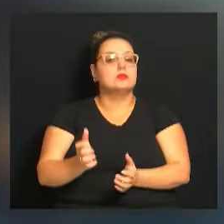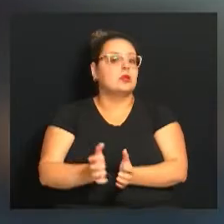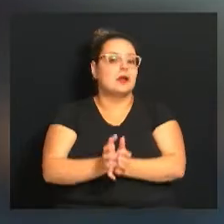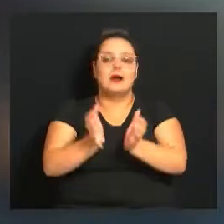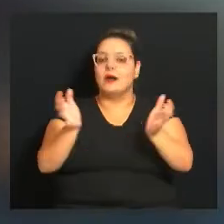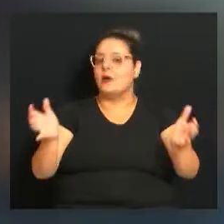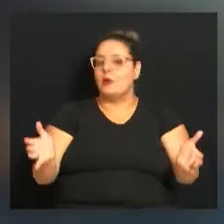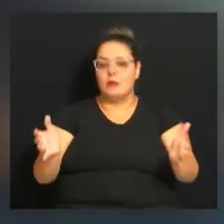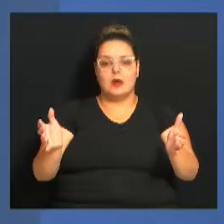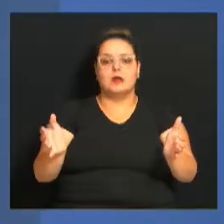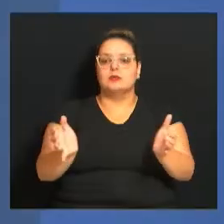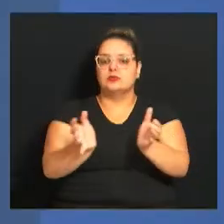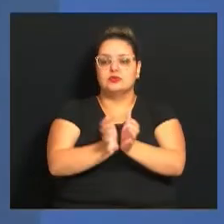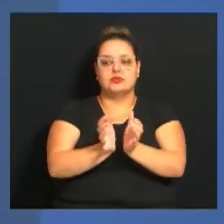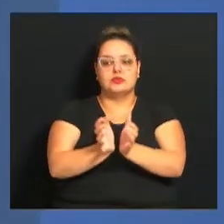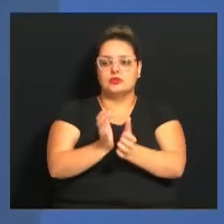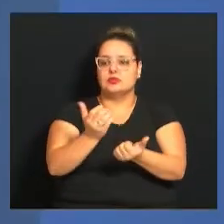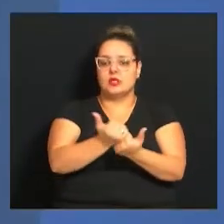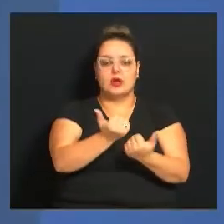projeto.